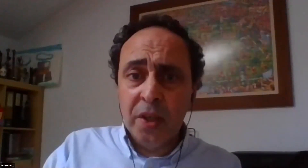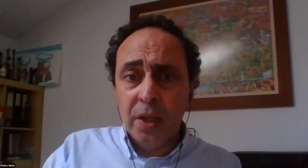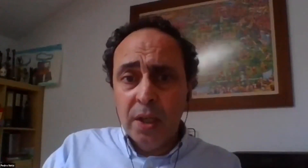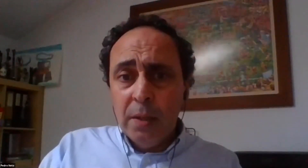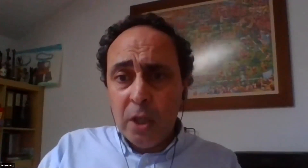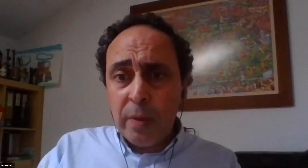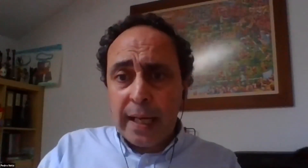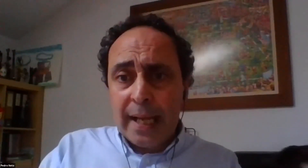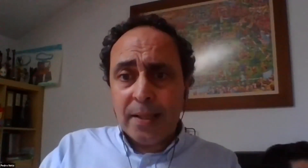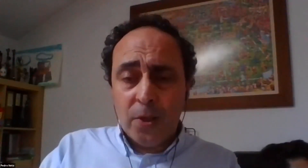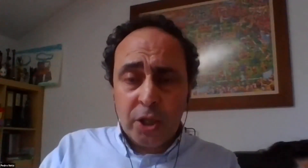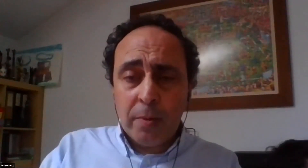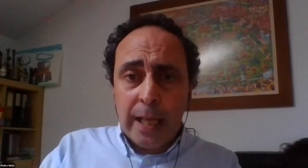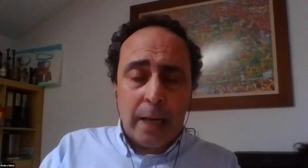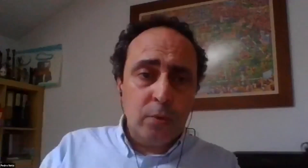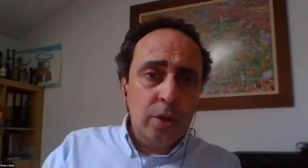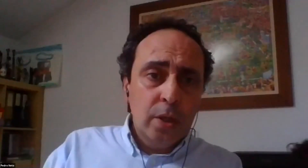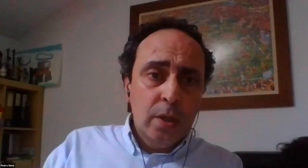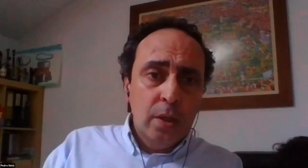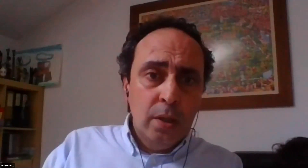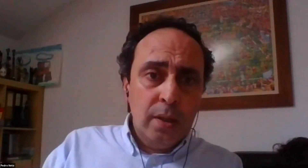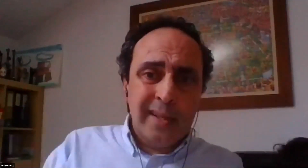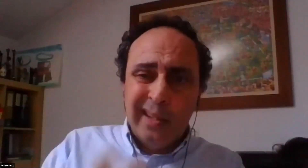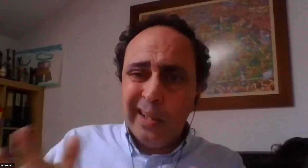posso dizer, mesmo em casa, se nós trabalharmos